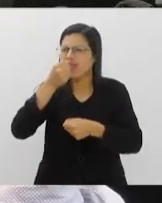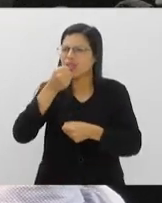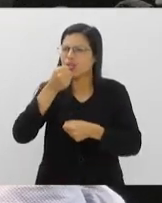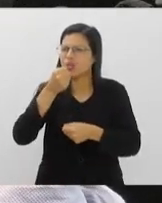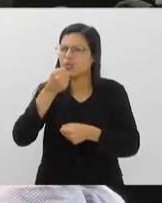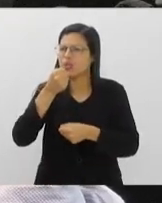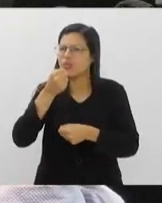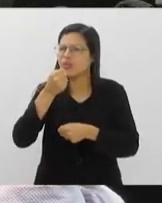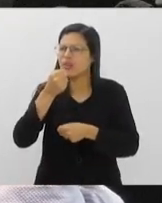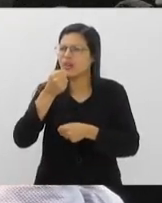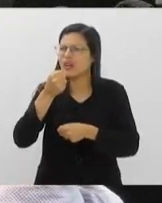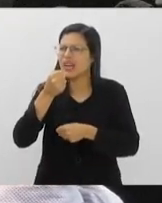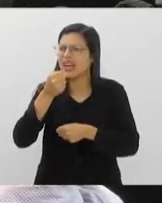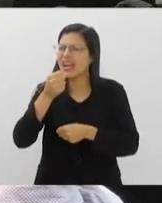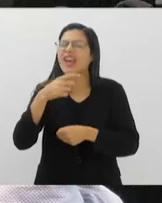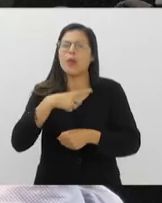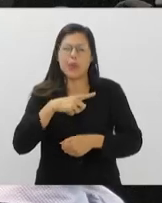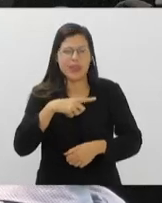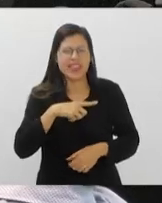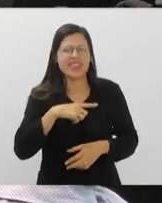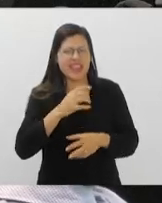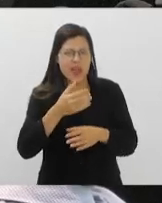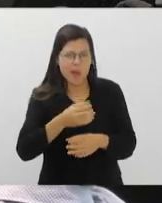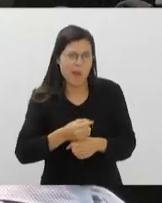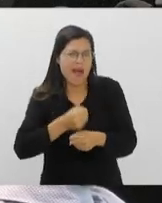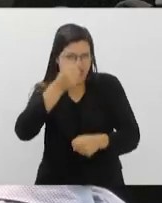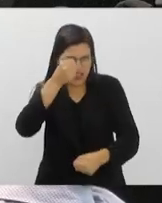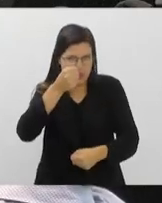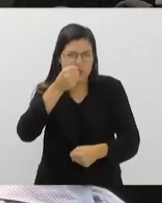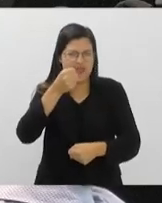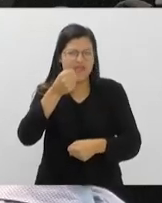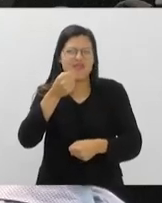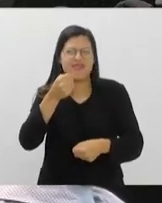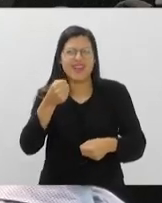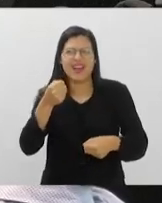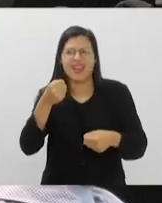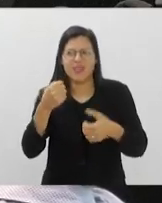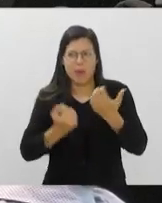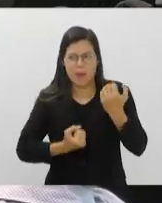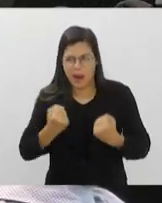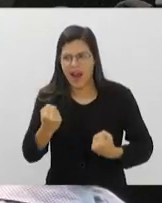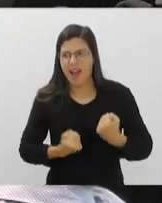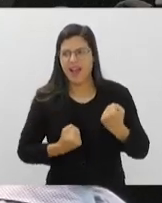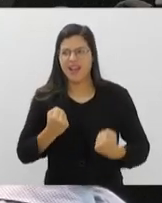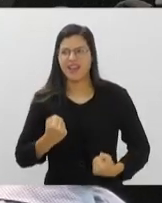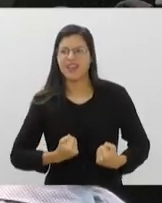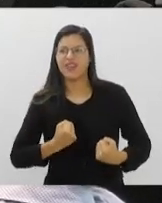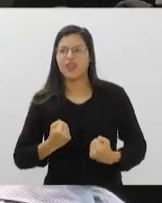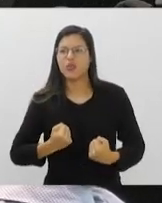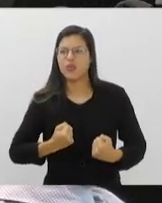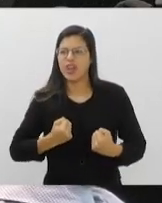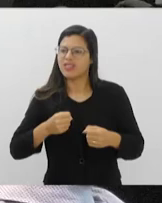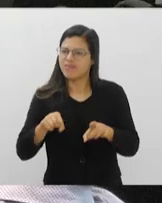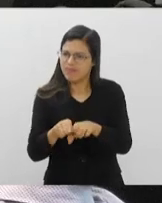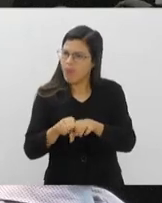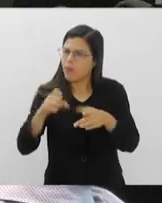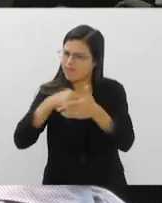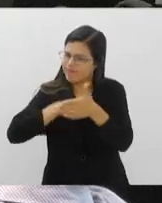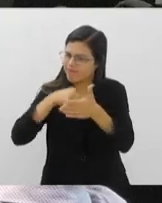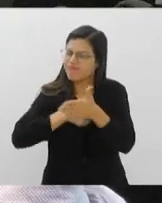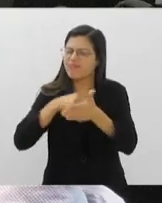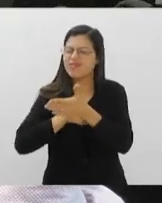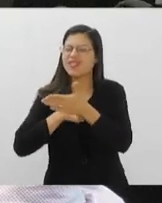um braç aber de braços aber eu tenho guarda-chuva que eu carrego no meu carro eh a gente é militante mesmo não tem